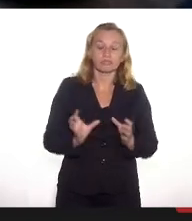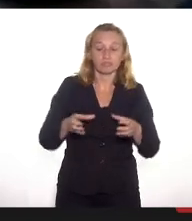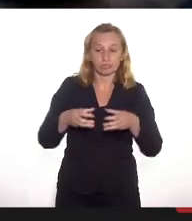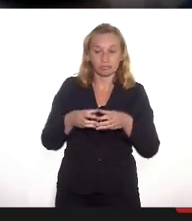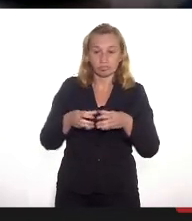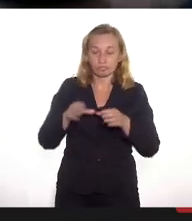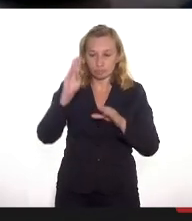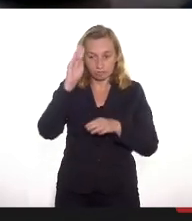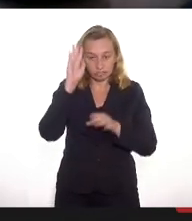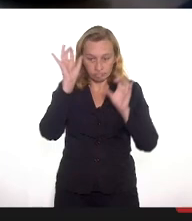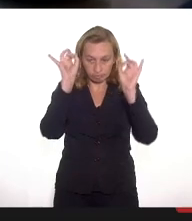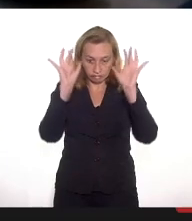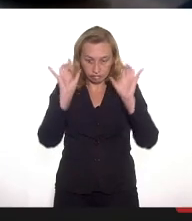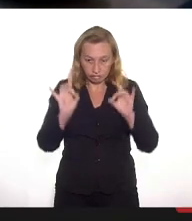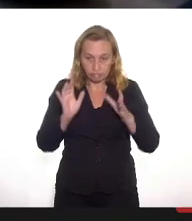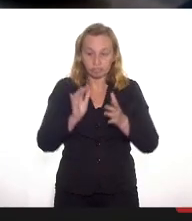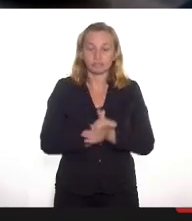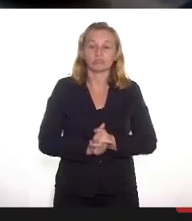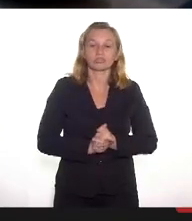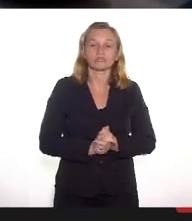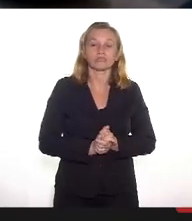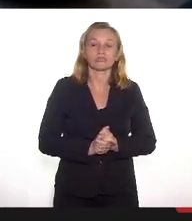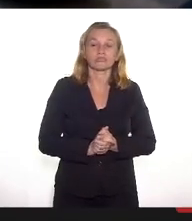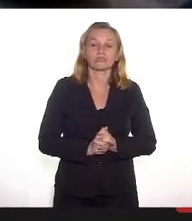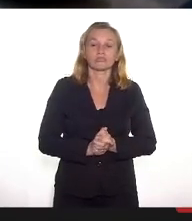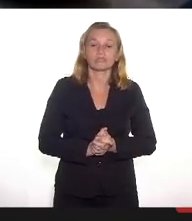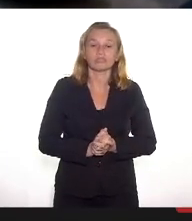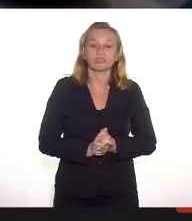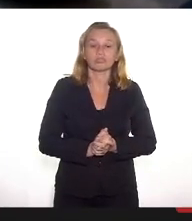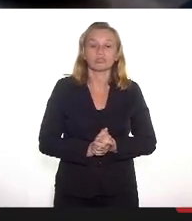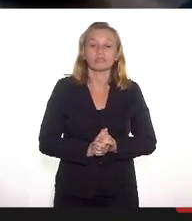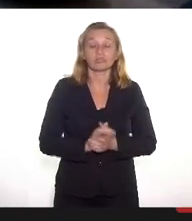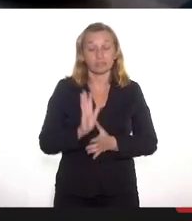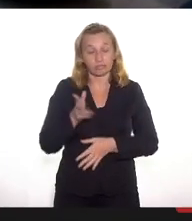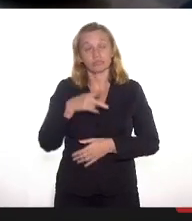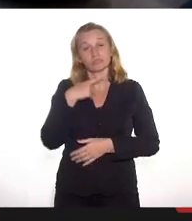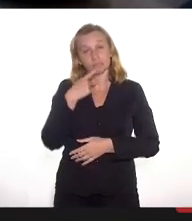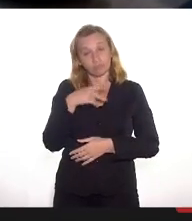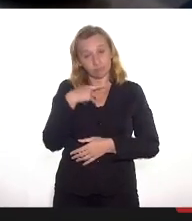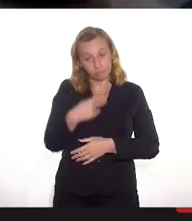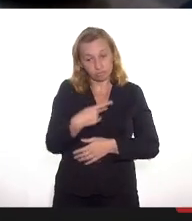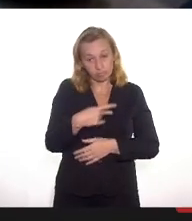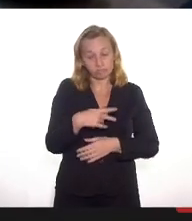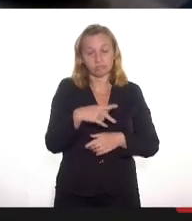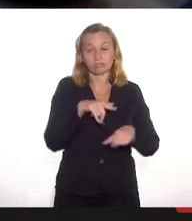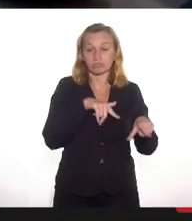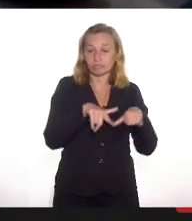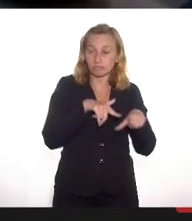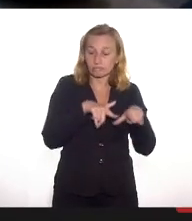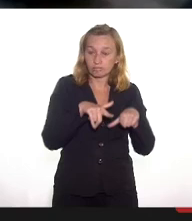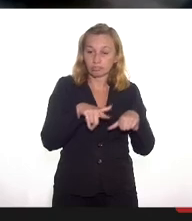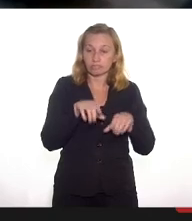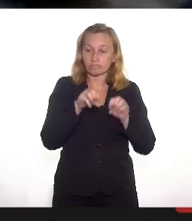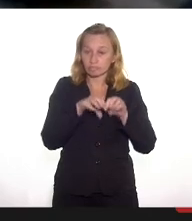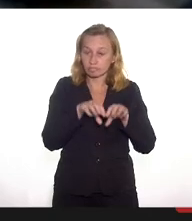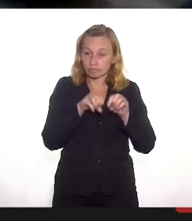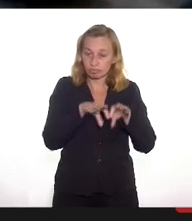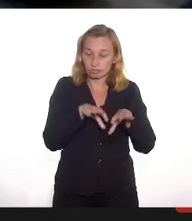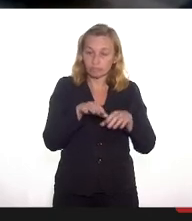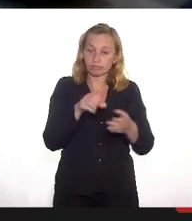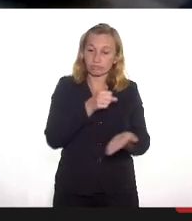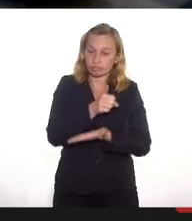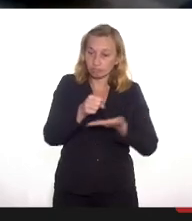grupo de especiais seriam Mas é sério só comentei trabalhadores da educação da